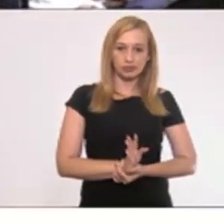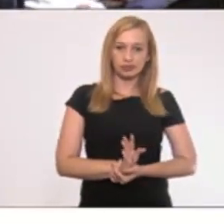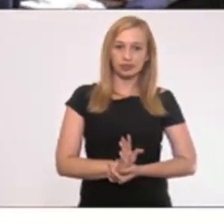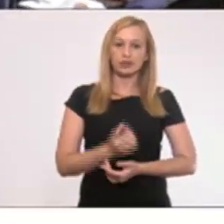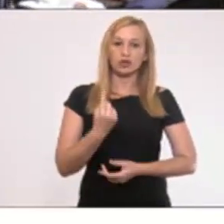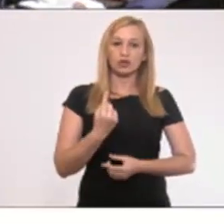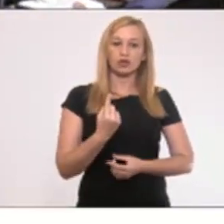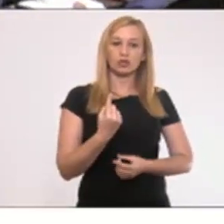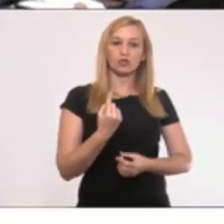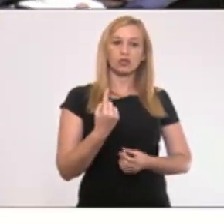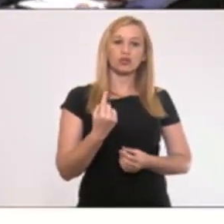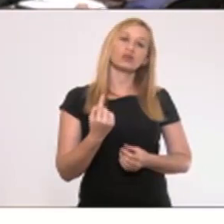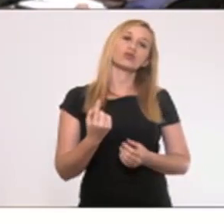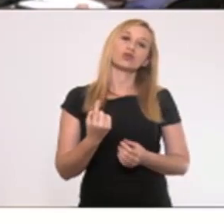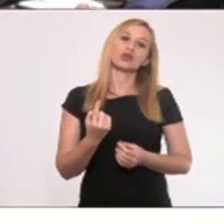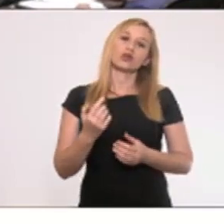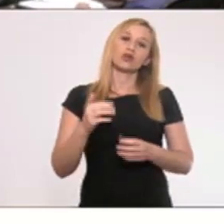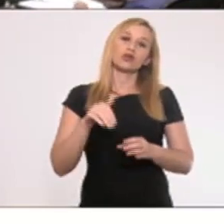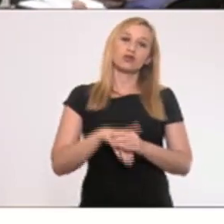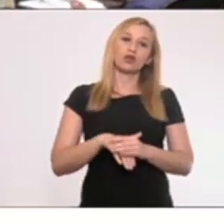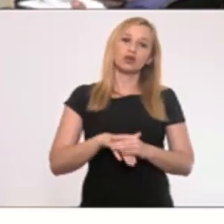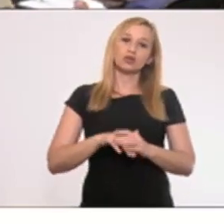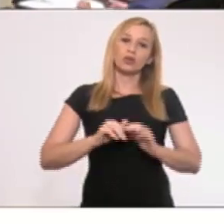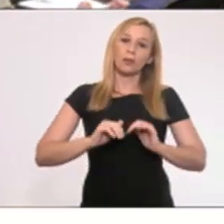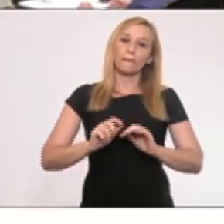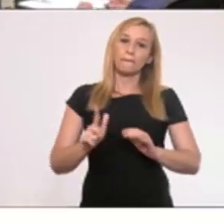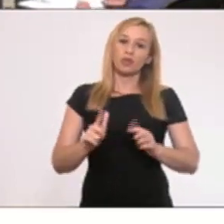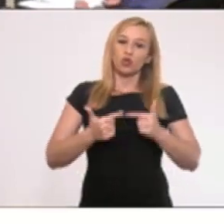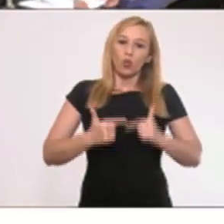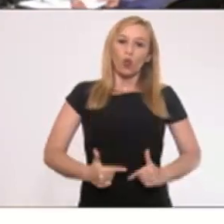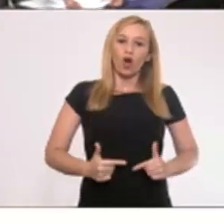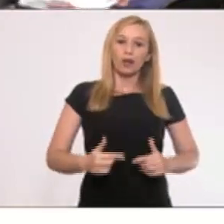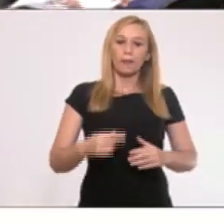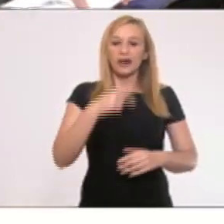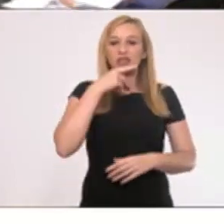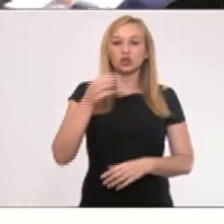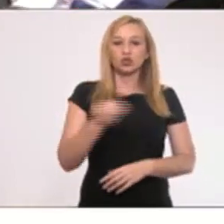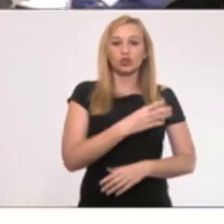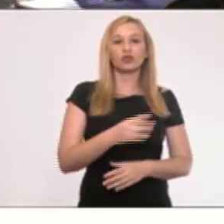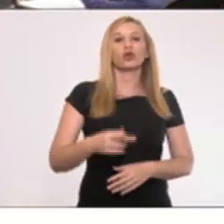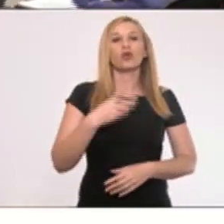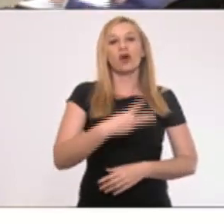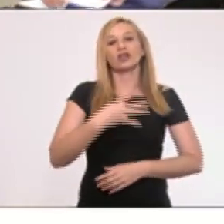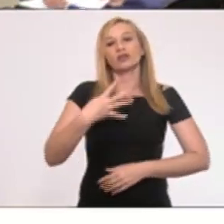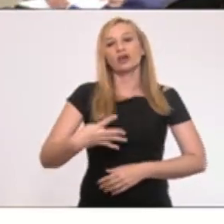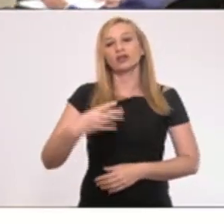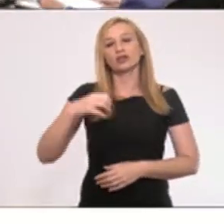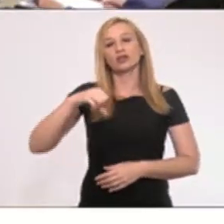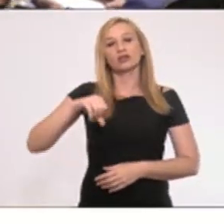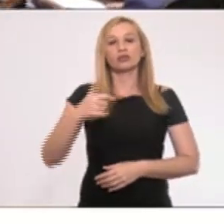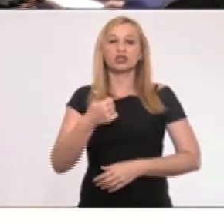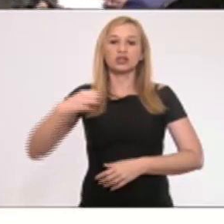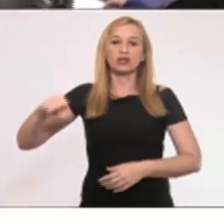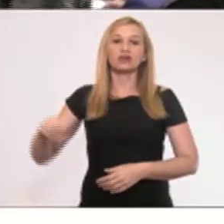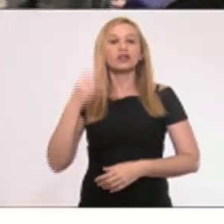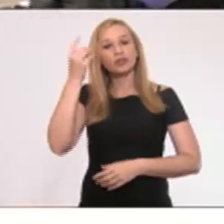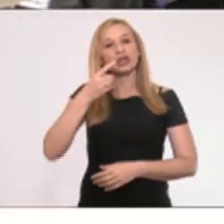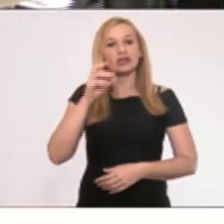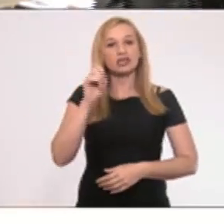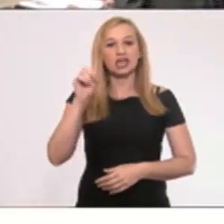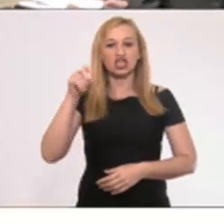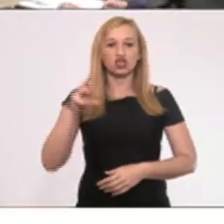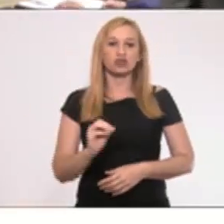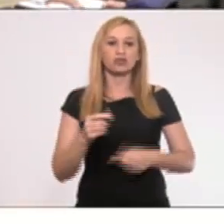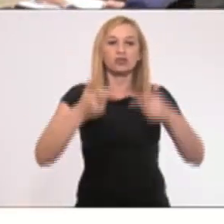voto pela abstenção da bancada do Novo. Projeto de resolução 94-2019, de autoria do deputado Sérgio Fernandes. Concede